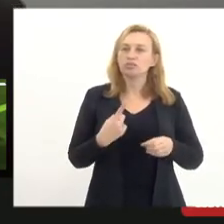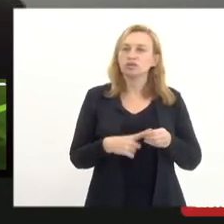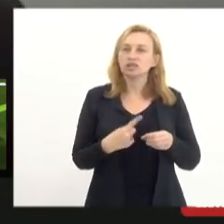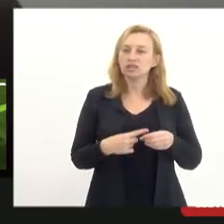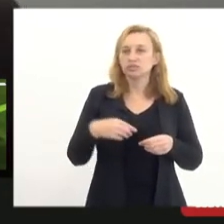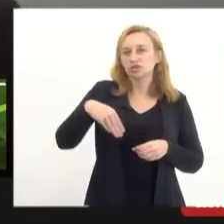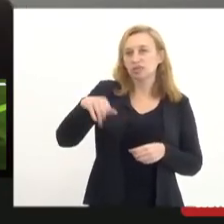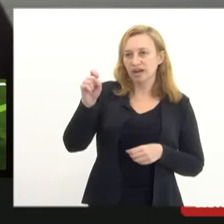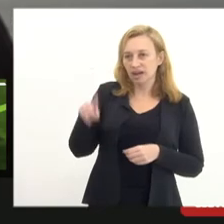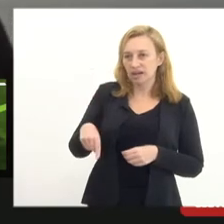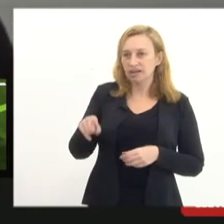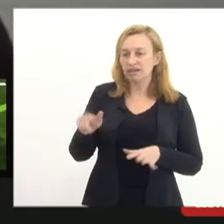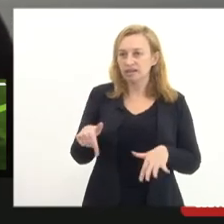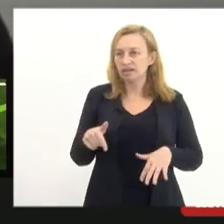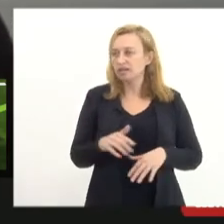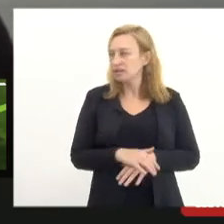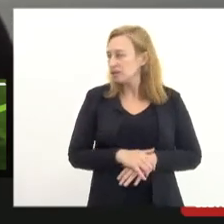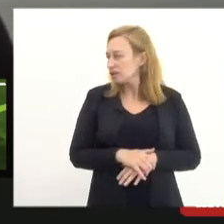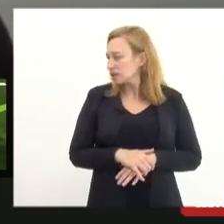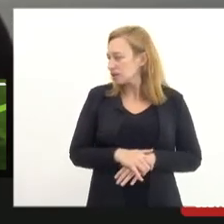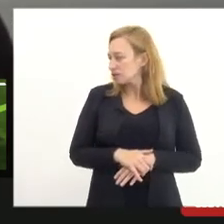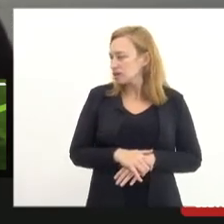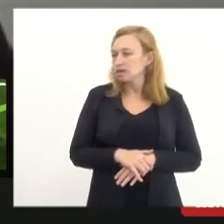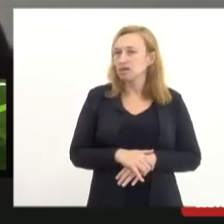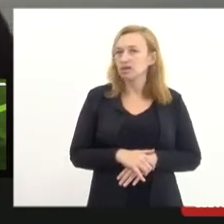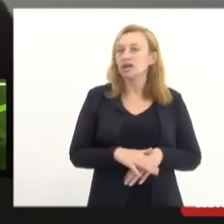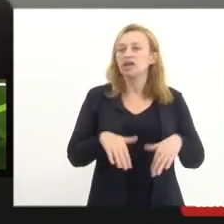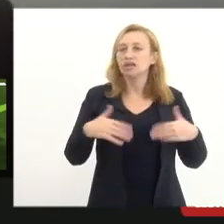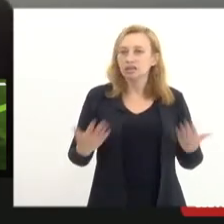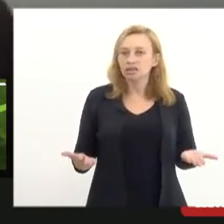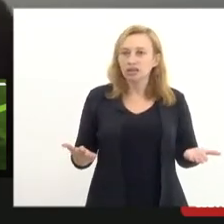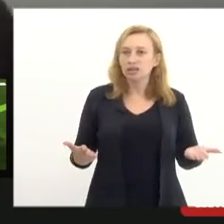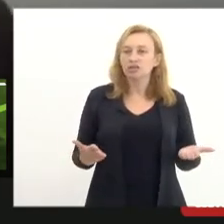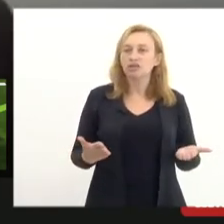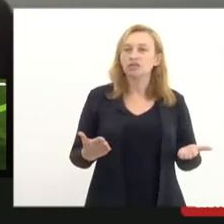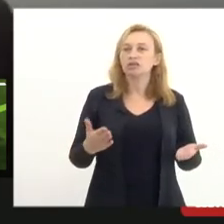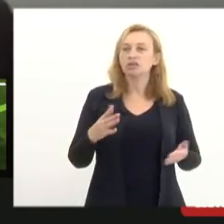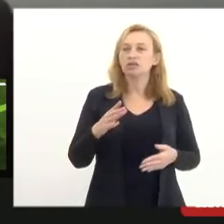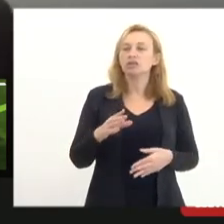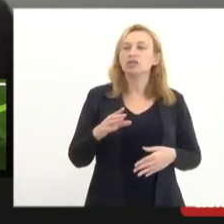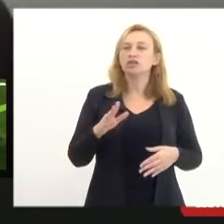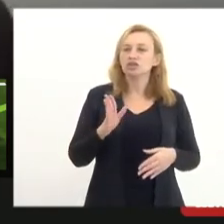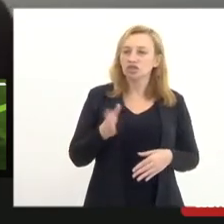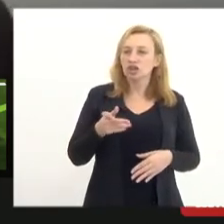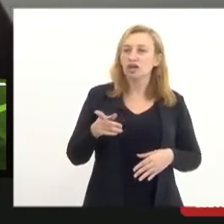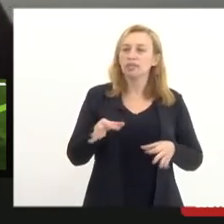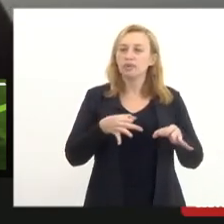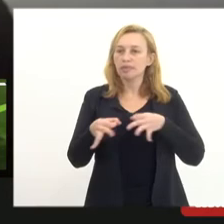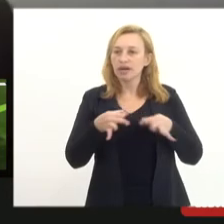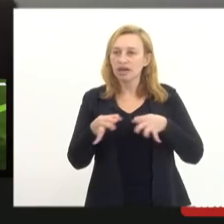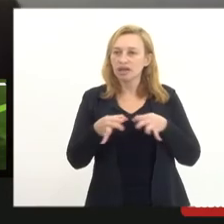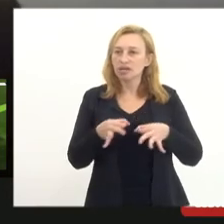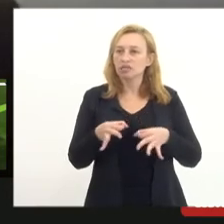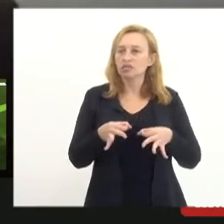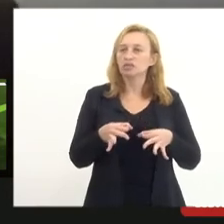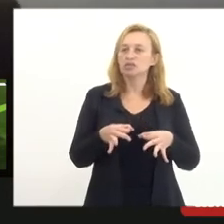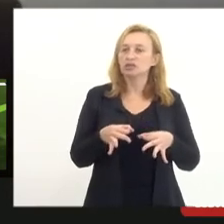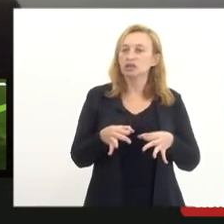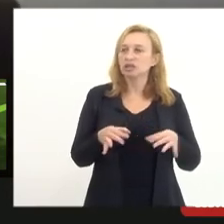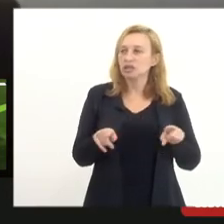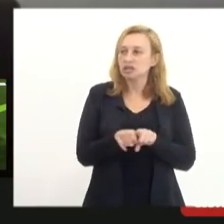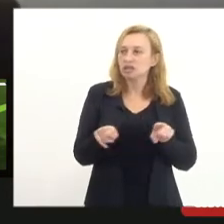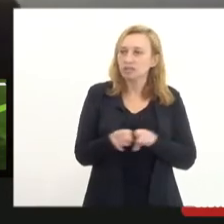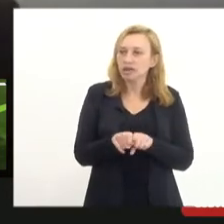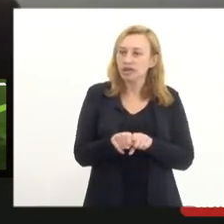de Macaé. Né? Então, mais ou menos esse é o portfólio que a gente está operando, isso sem citar, claro, que eu acho que não